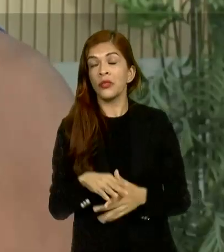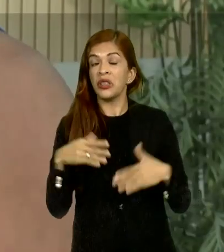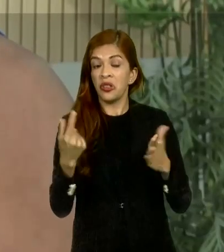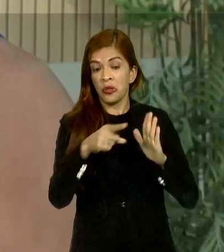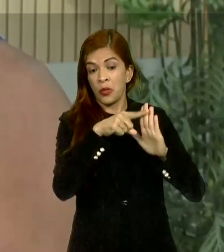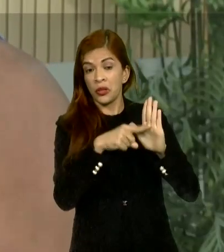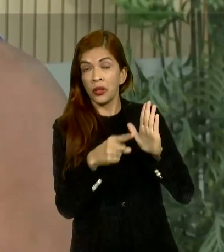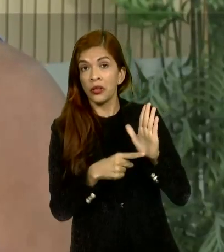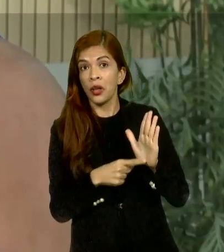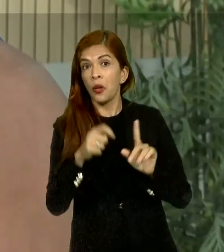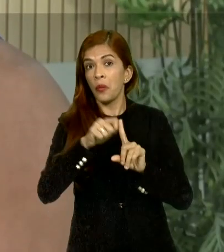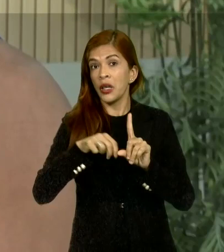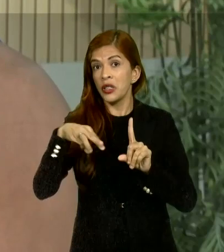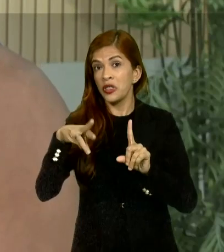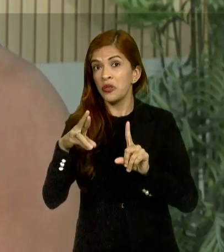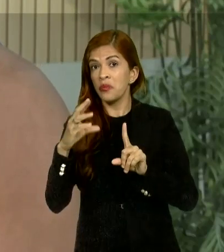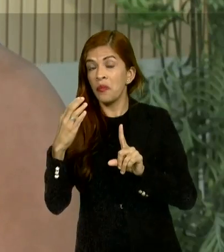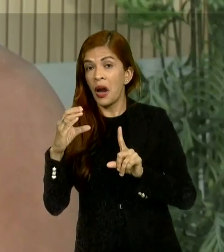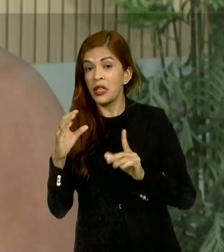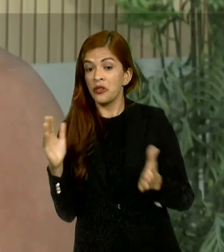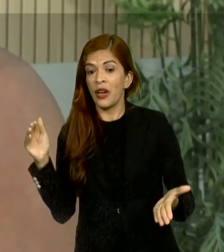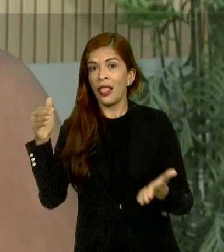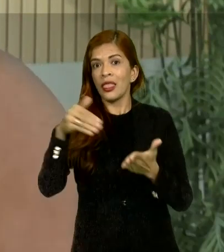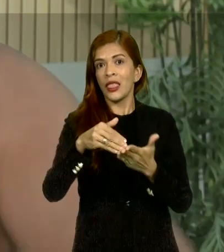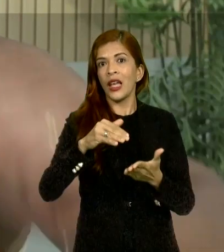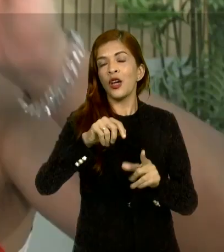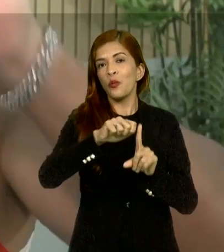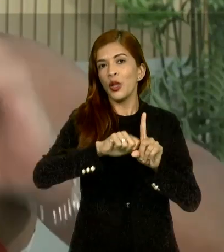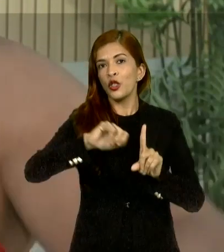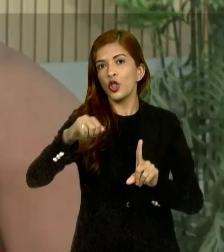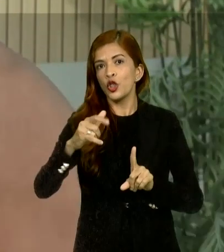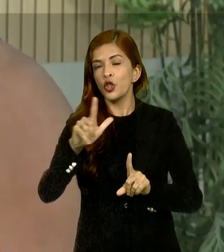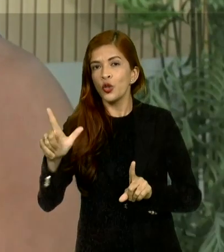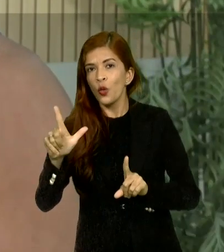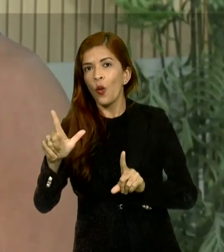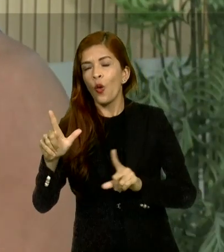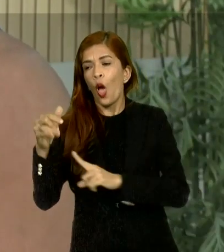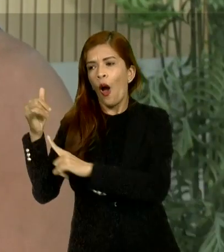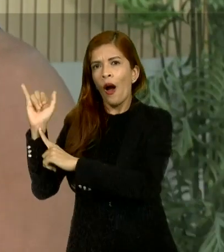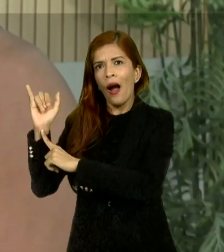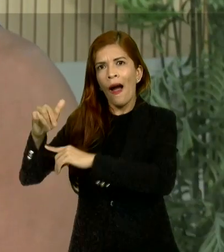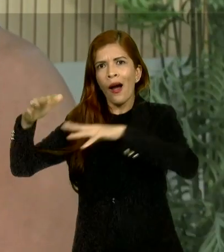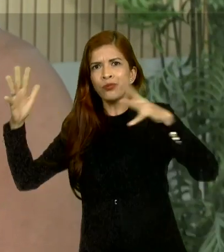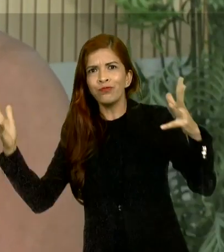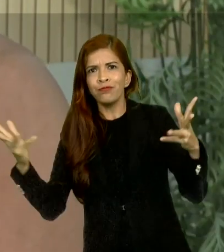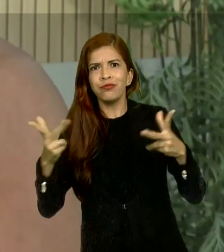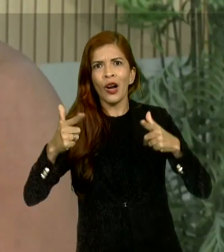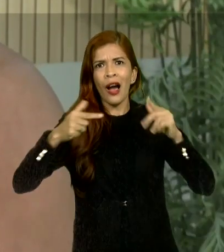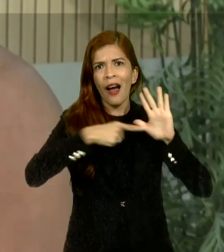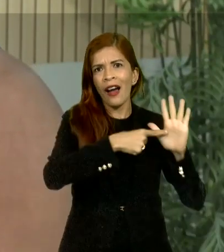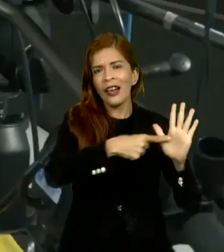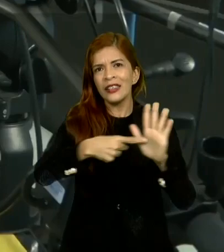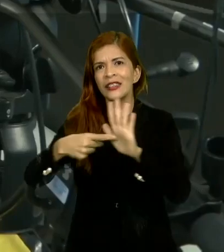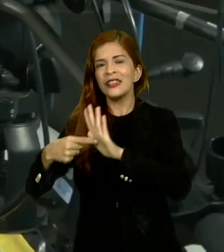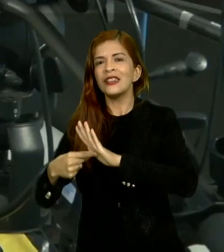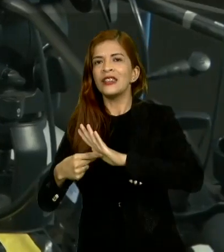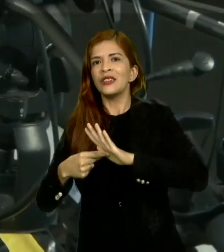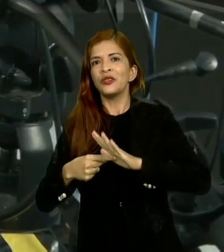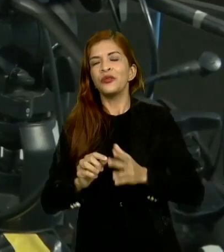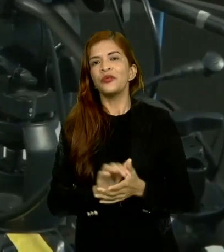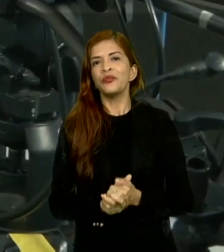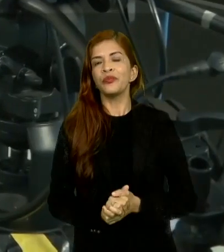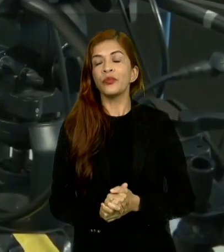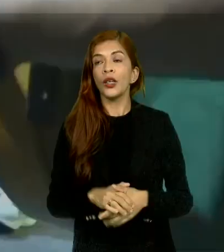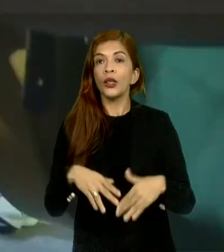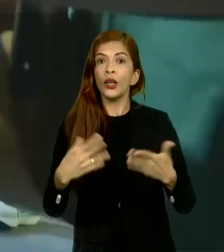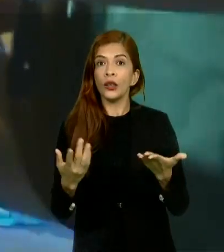março, e aí vai até julho, só para ver a ideia. Muita coisa boa, o Nina Rodrigues preparou um grande espetáculo para todo mundo que vai aos arraiais do Maranhão. Durante o